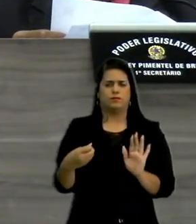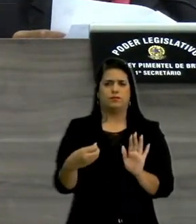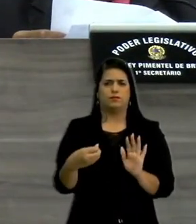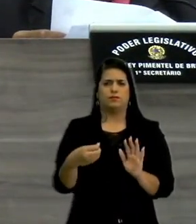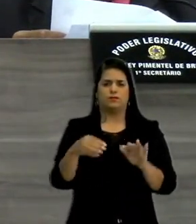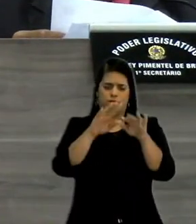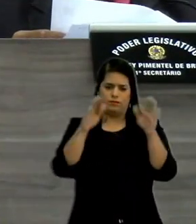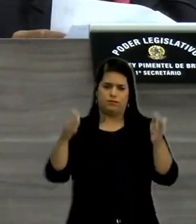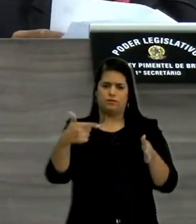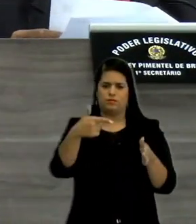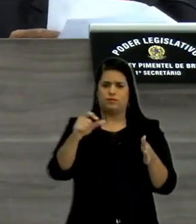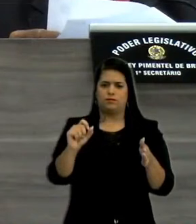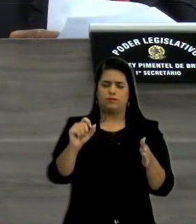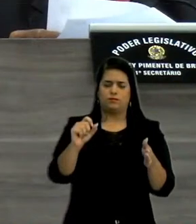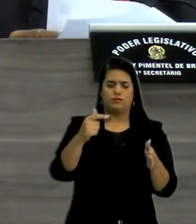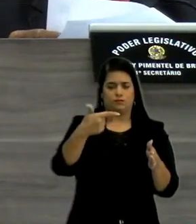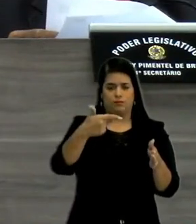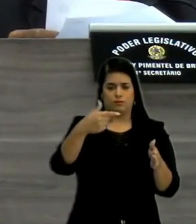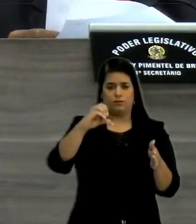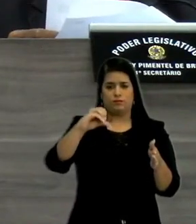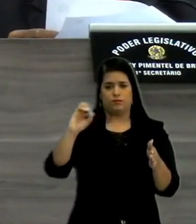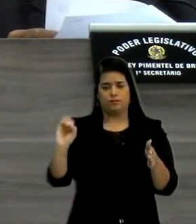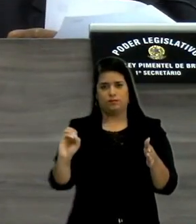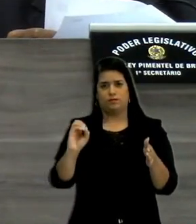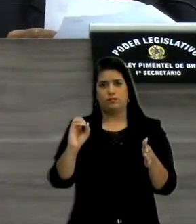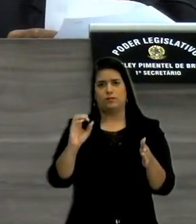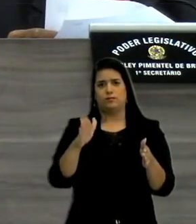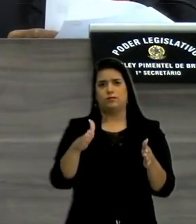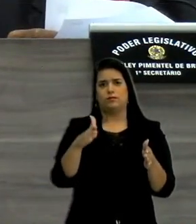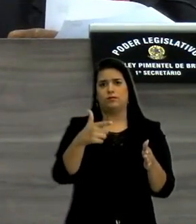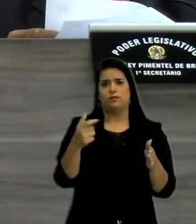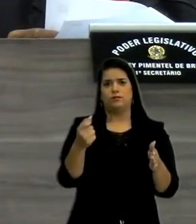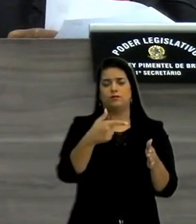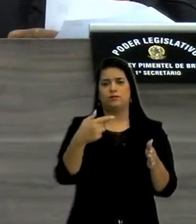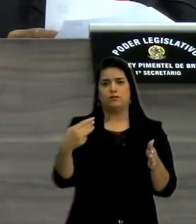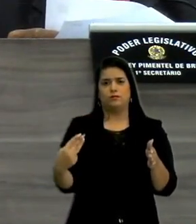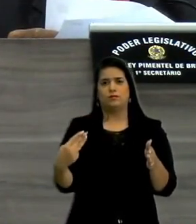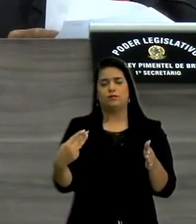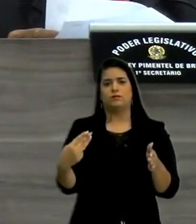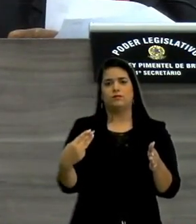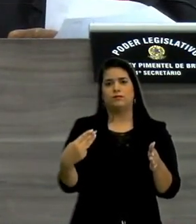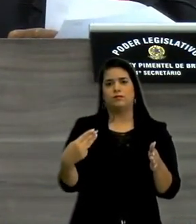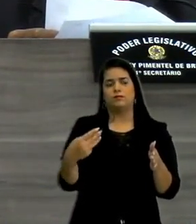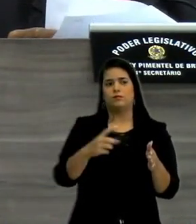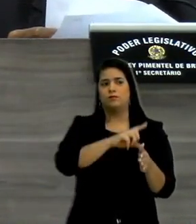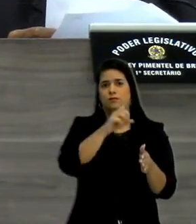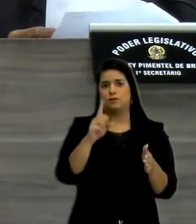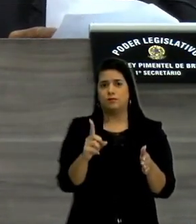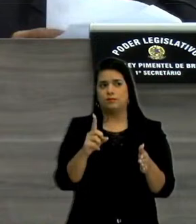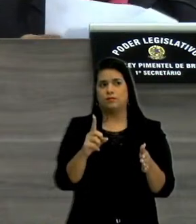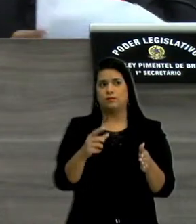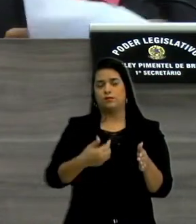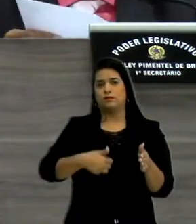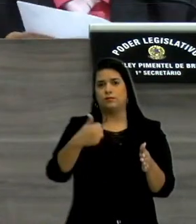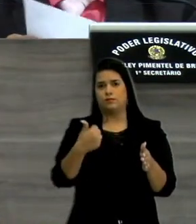prefeito 290/2023. Período de cargo, função, 1/1/2021 a